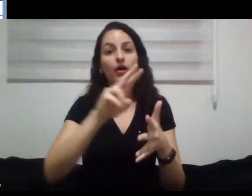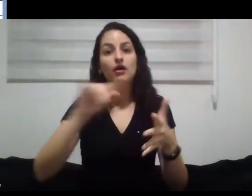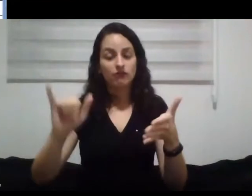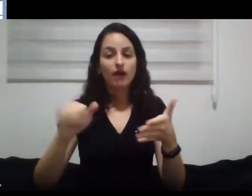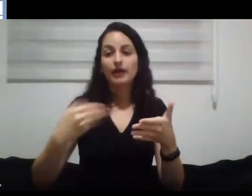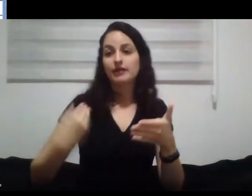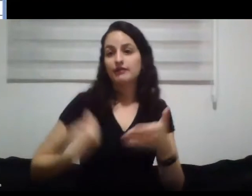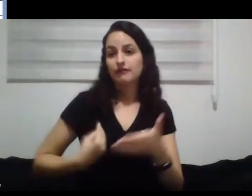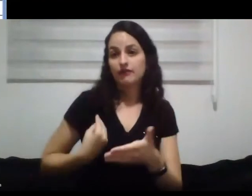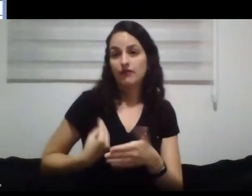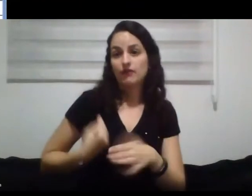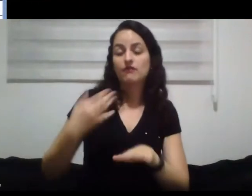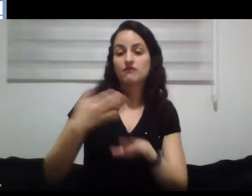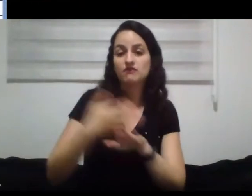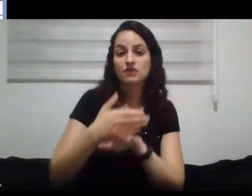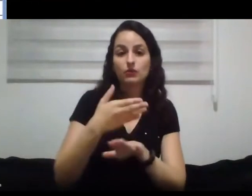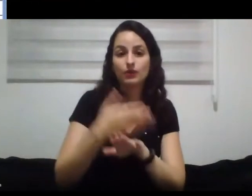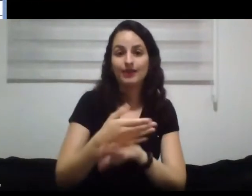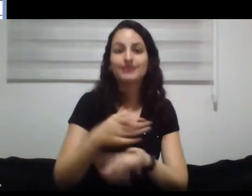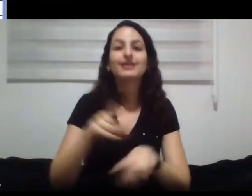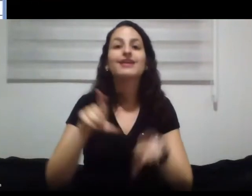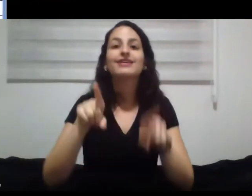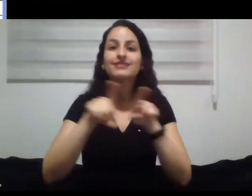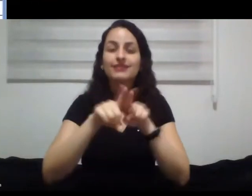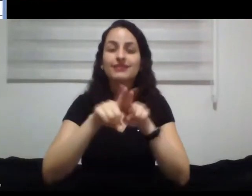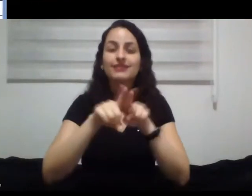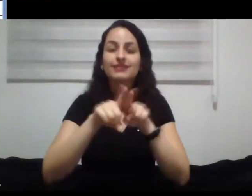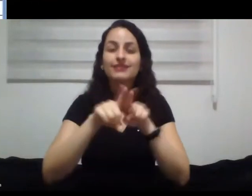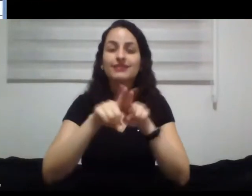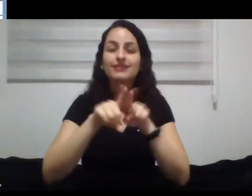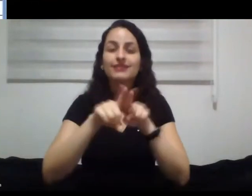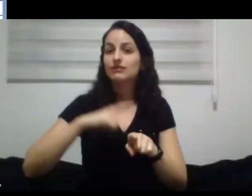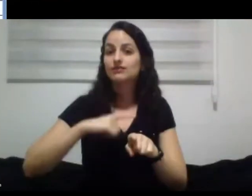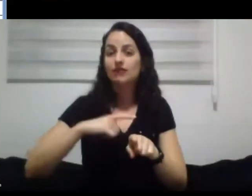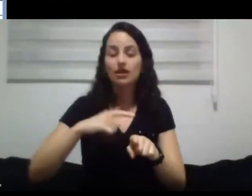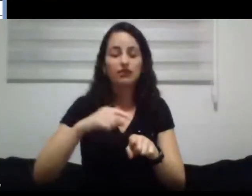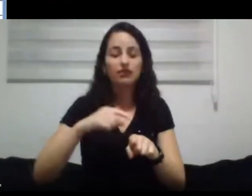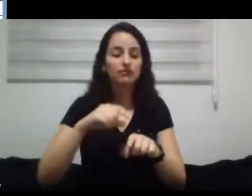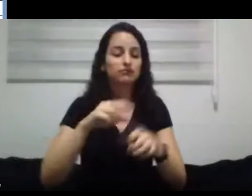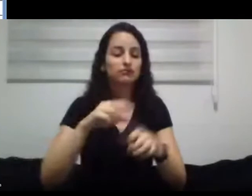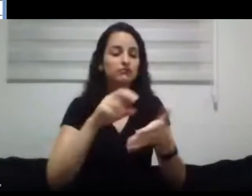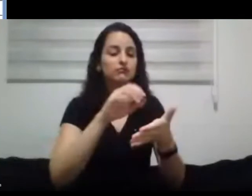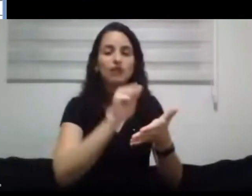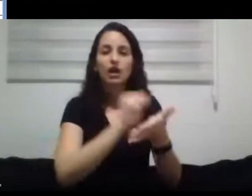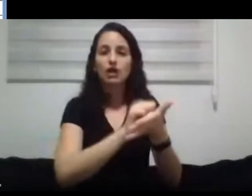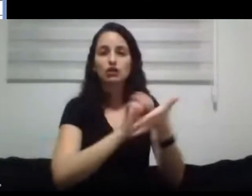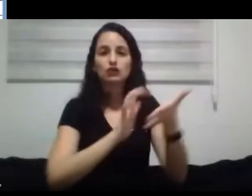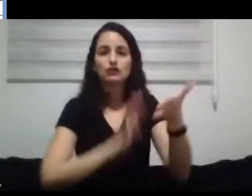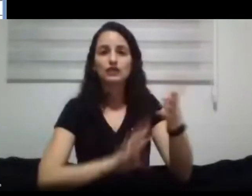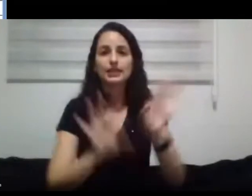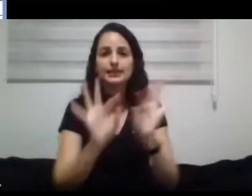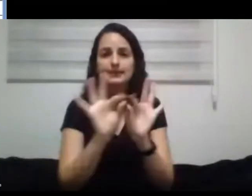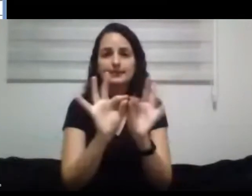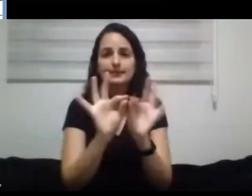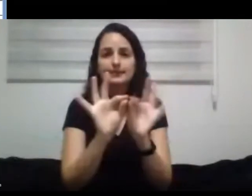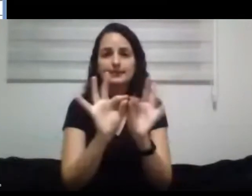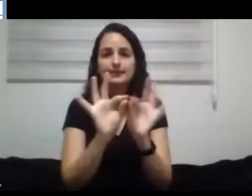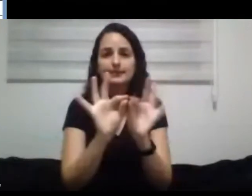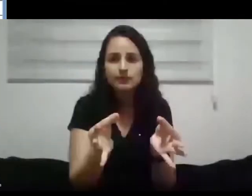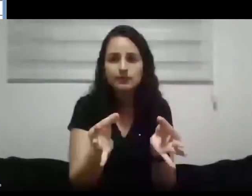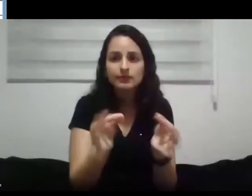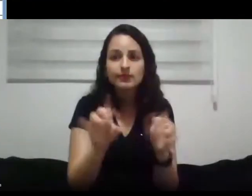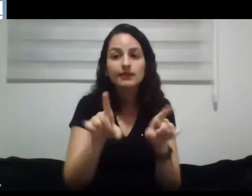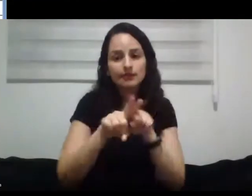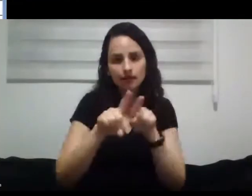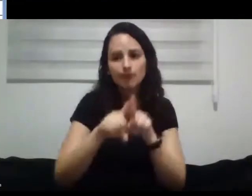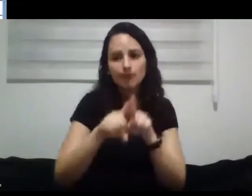né, que a Flávia levantou, né, Flávia? E ficou, sabe Deus onde, aqui com as perguntas que surgiram. Alguém colocou aqui.